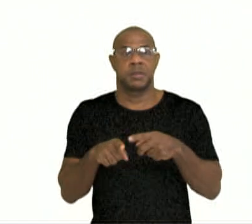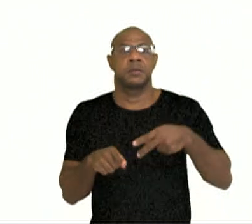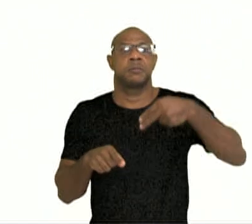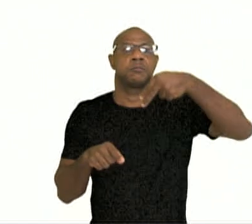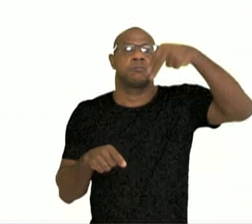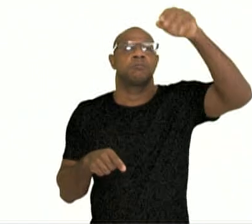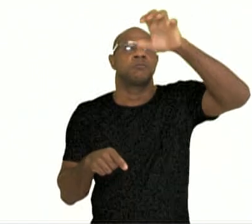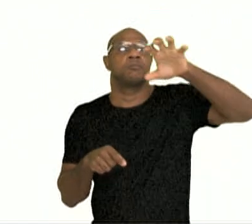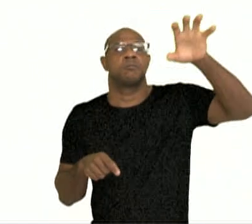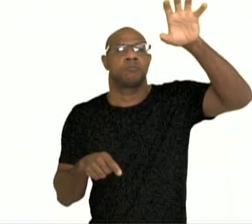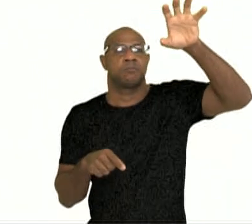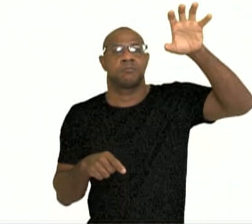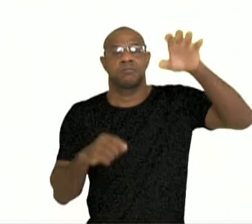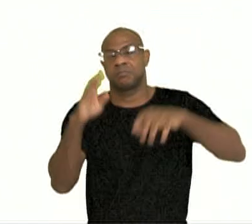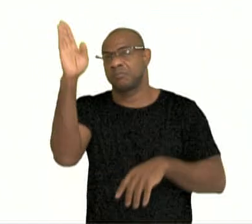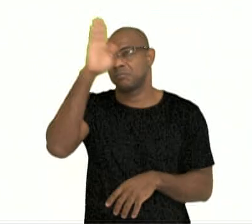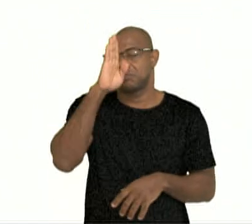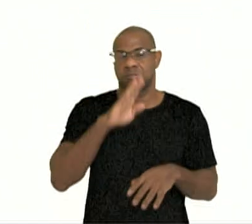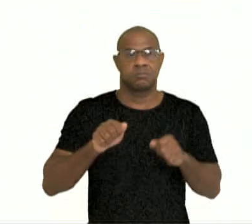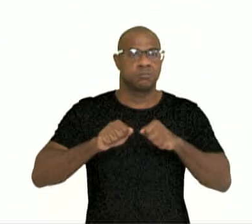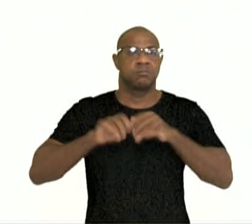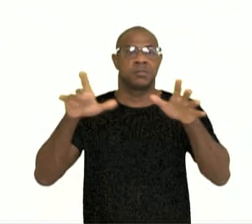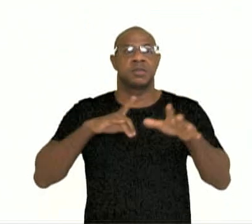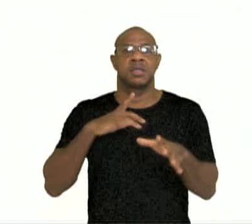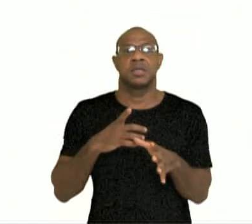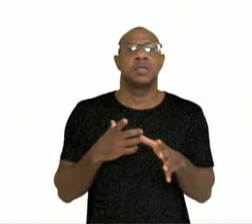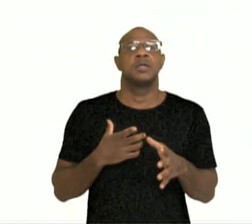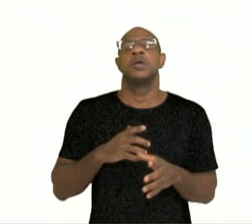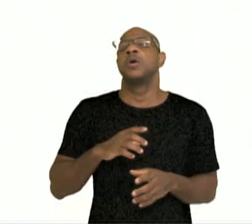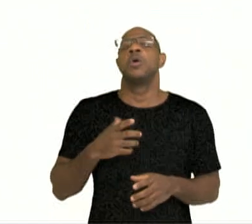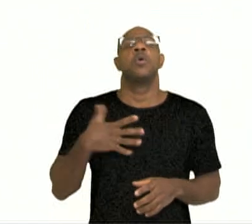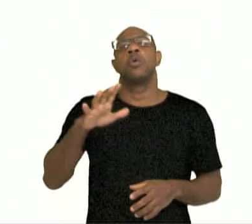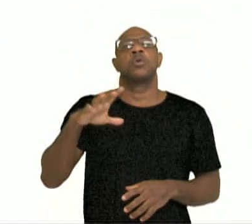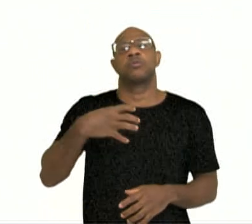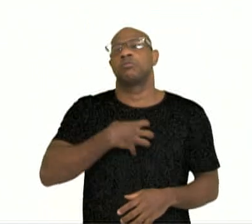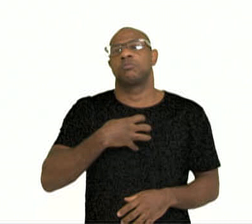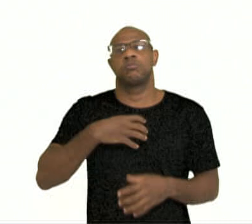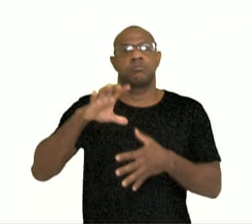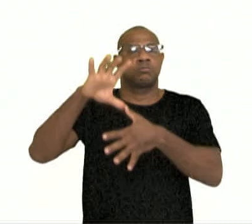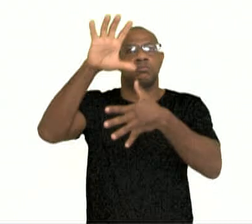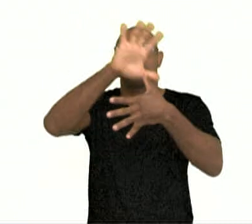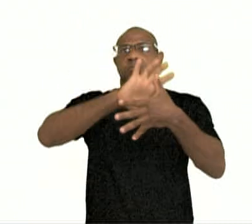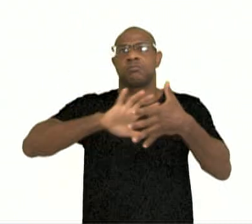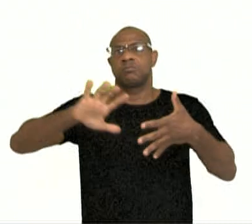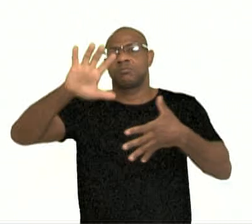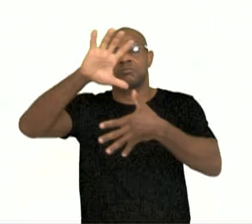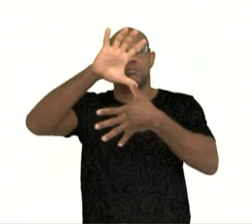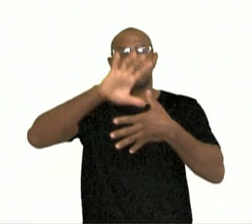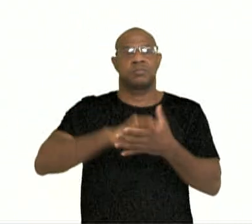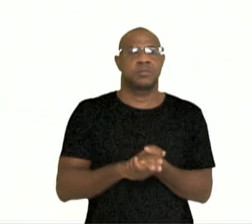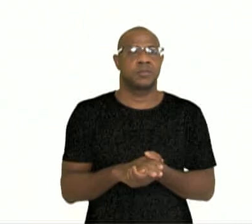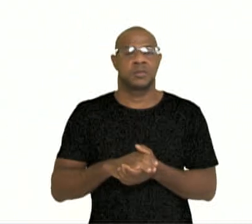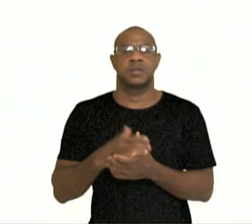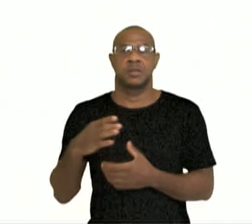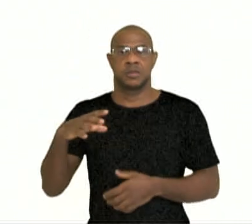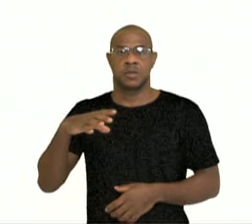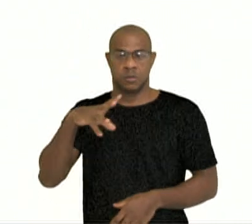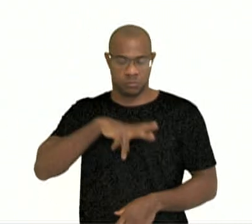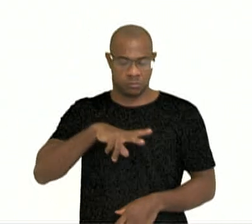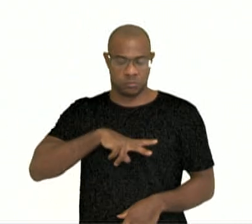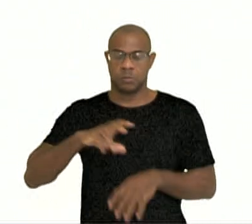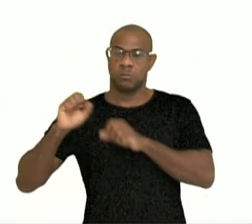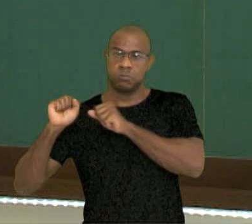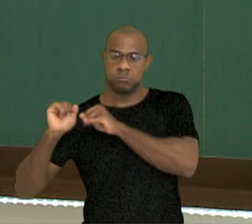atividades e o território brasileiro já tem outro formato, né? Quando os portugueses avançam em direção ao interior